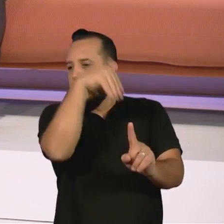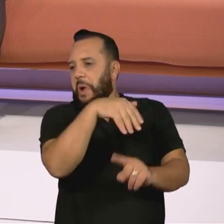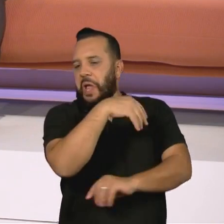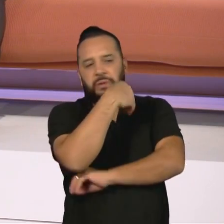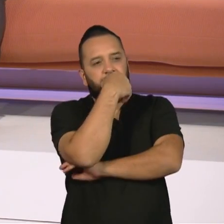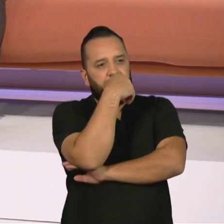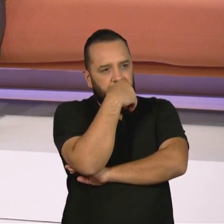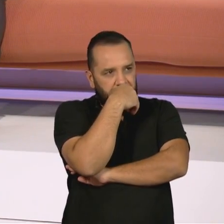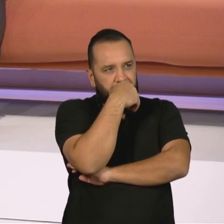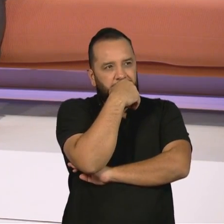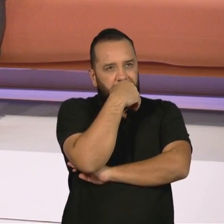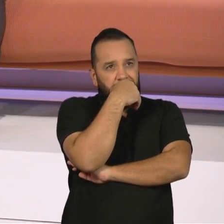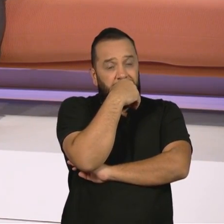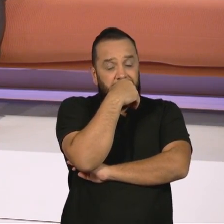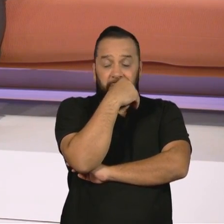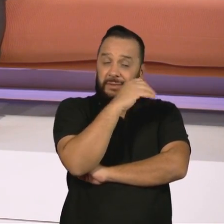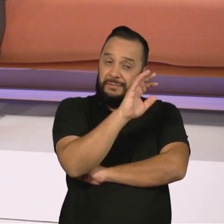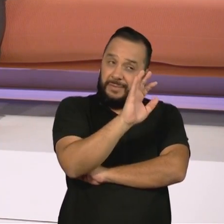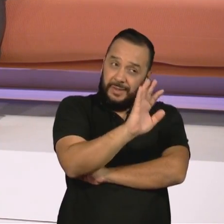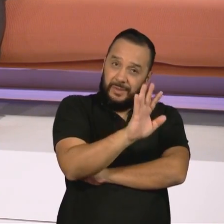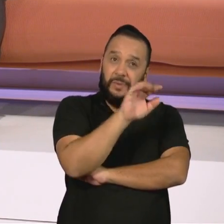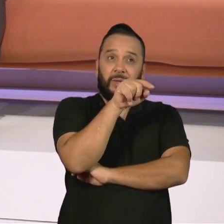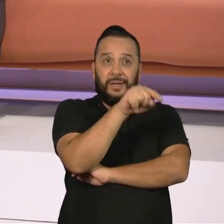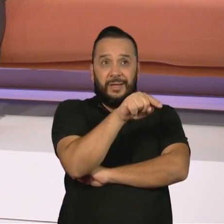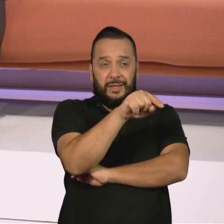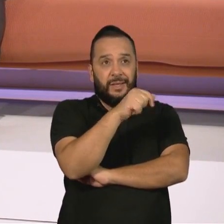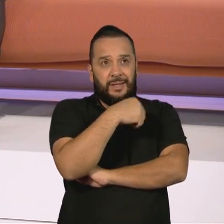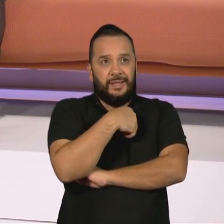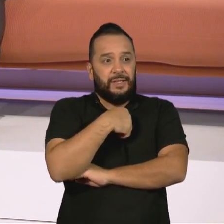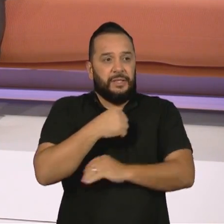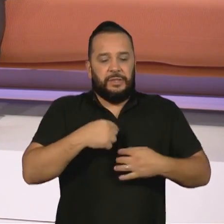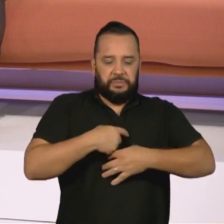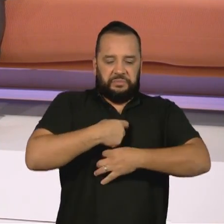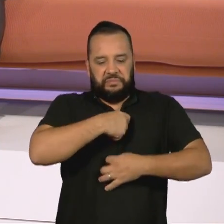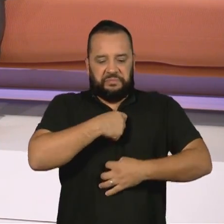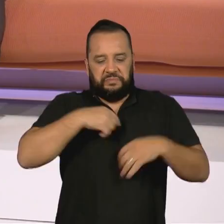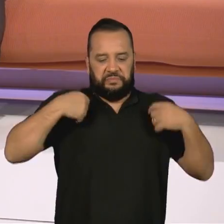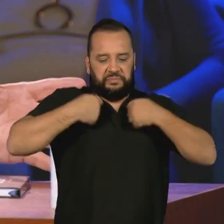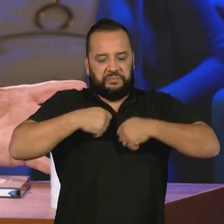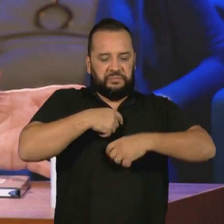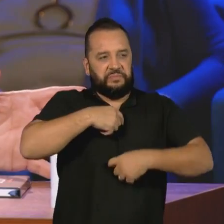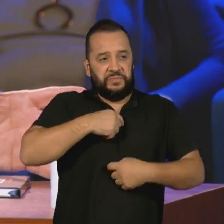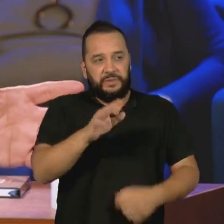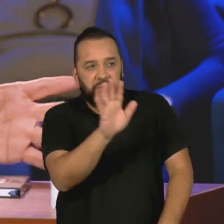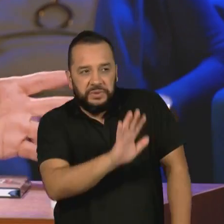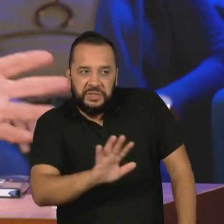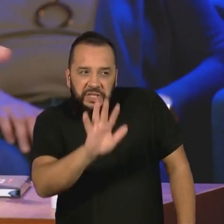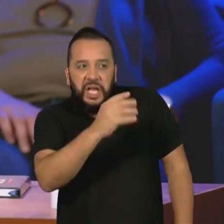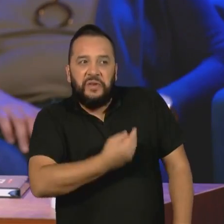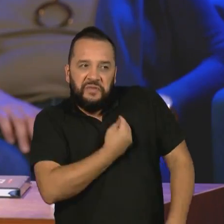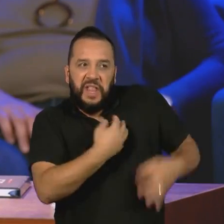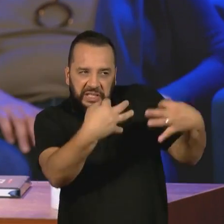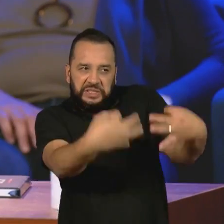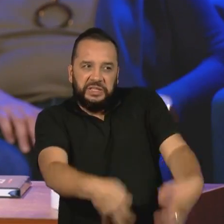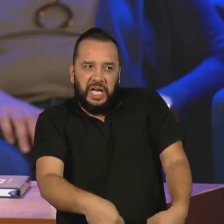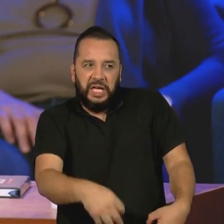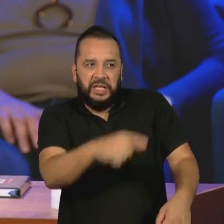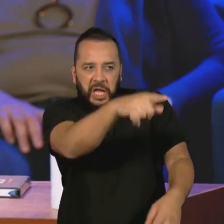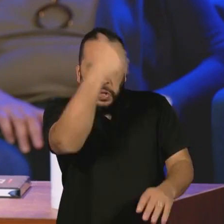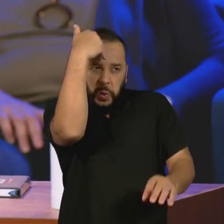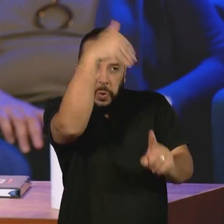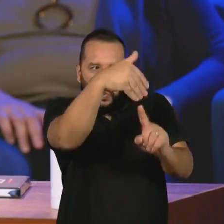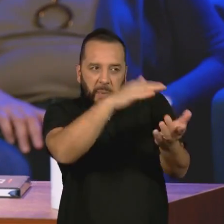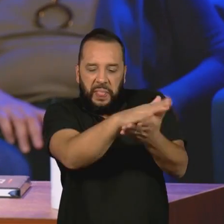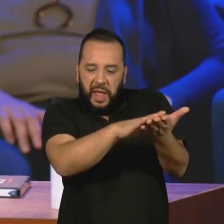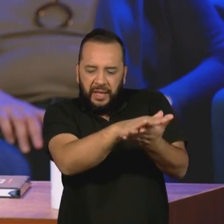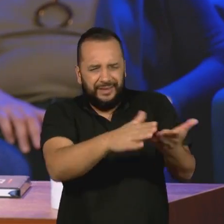assim, então quer dizer que esse outro, né, que está todo engomadinho, esse não pode ter feito nada de errado, e esse aqui que vem de uma